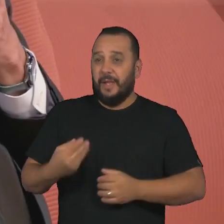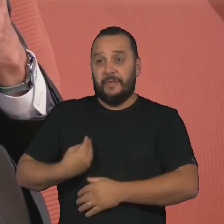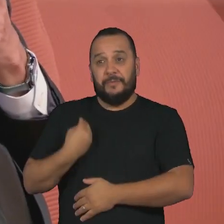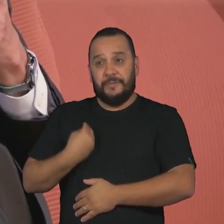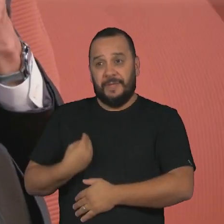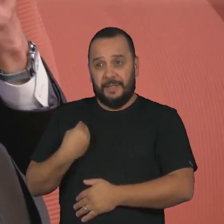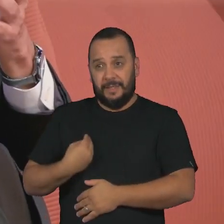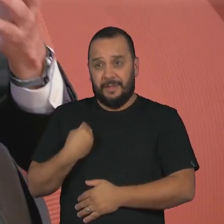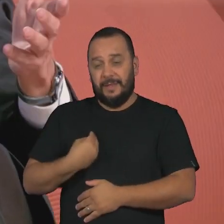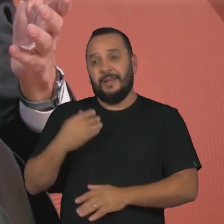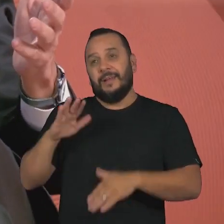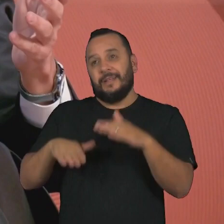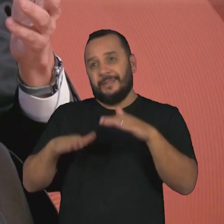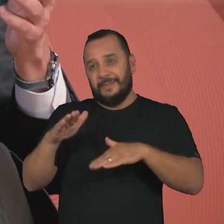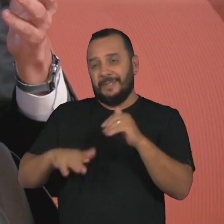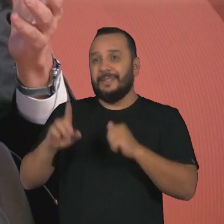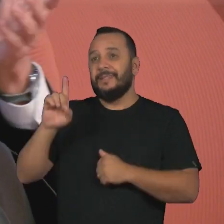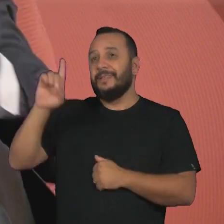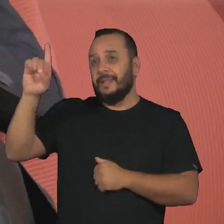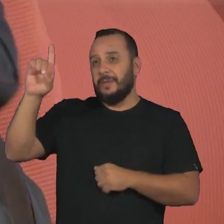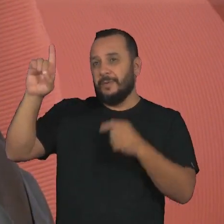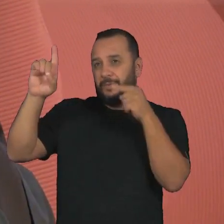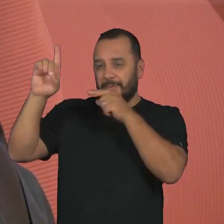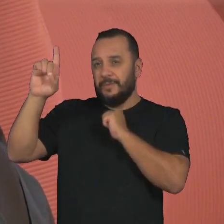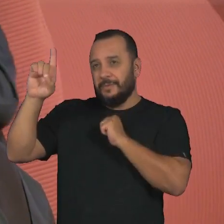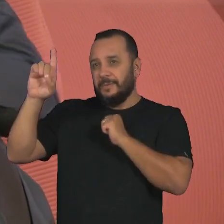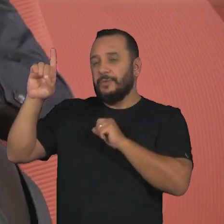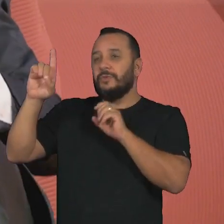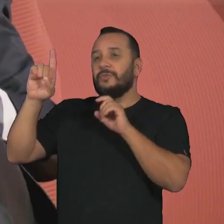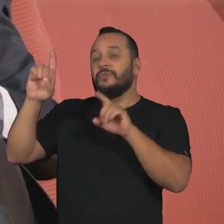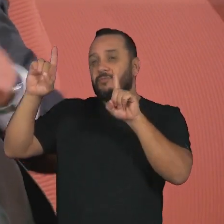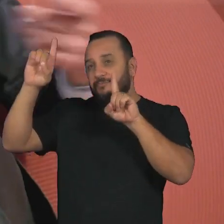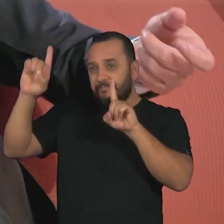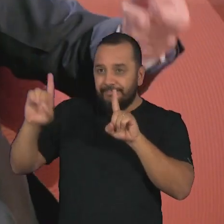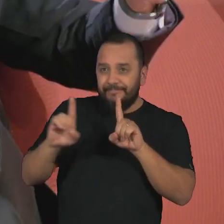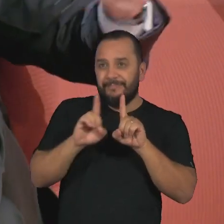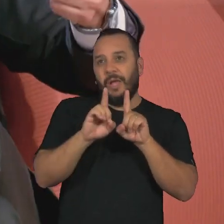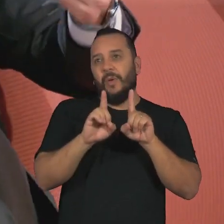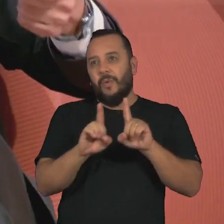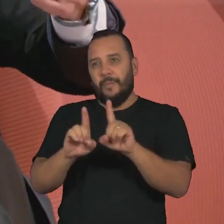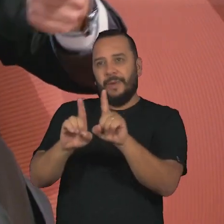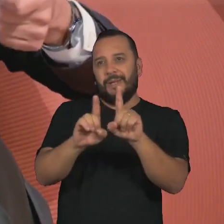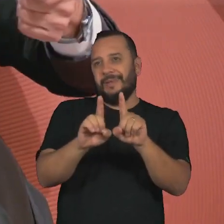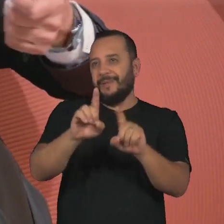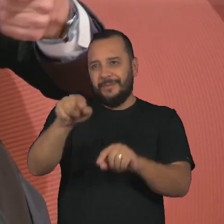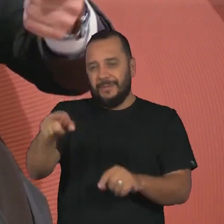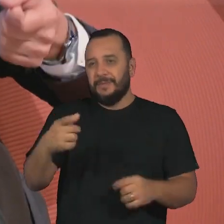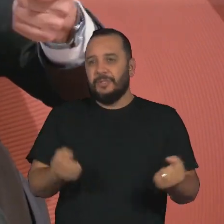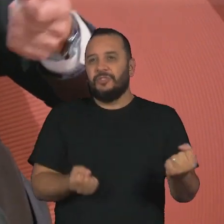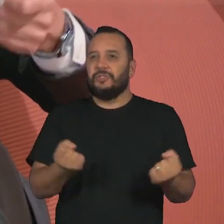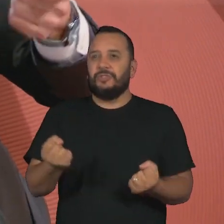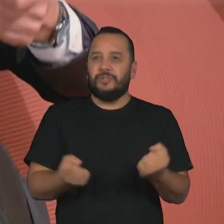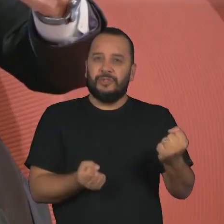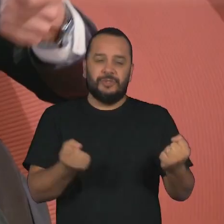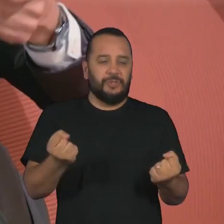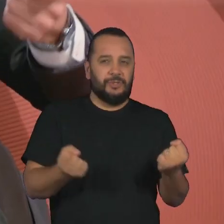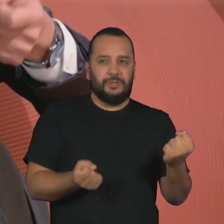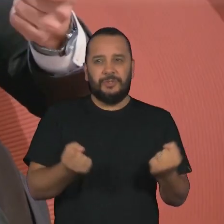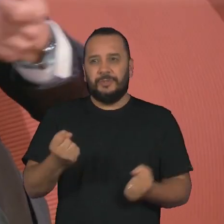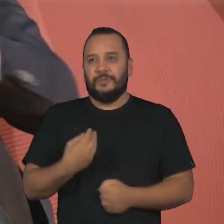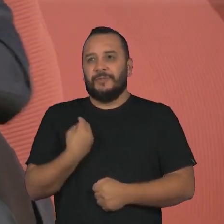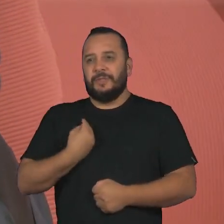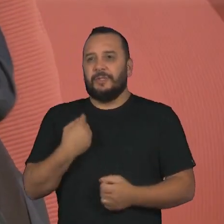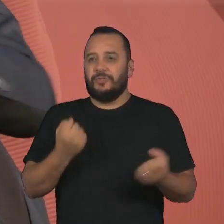vida, né? Às vezes Deus, ele é um ilustre acompanhante. Então você está dirigindo, né? Conduzindo